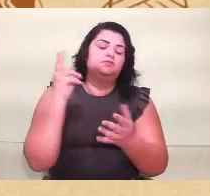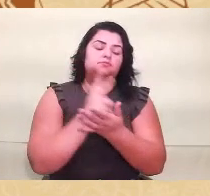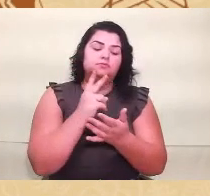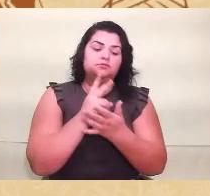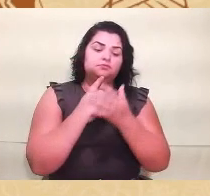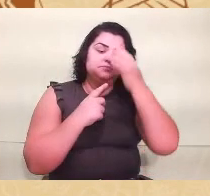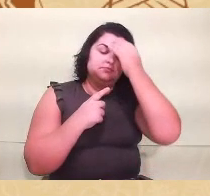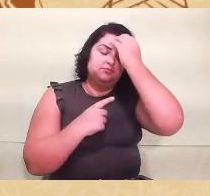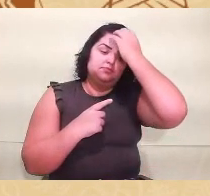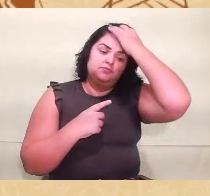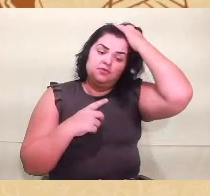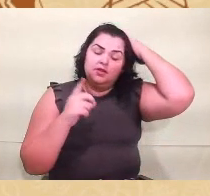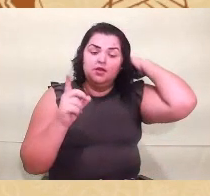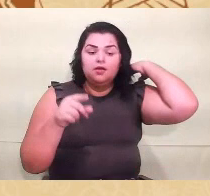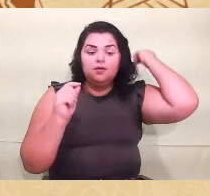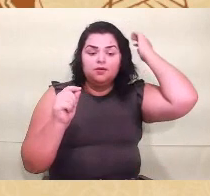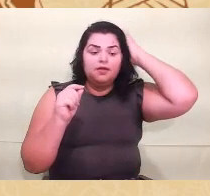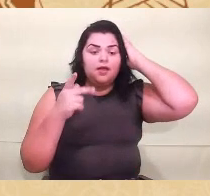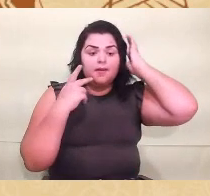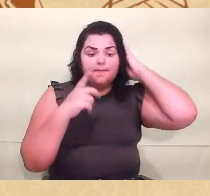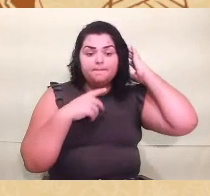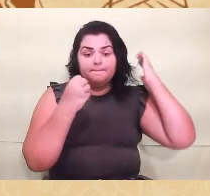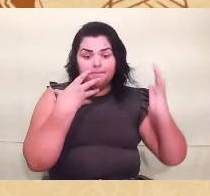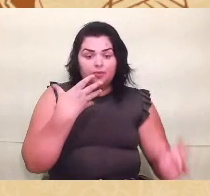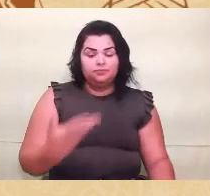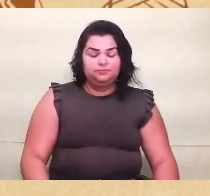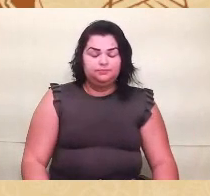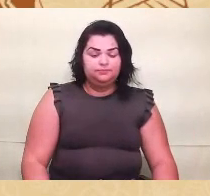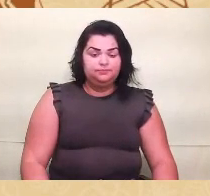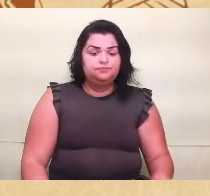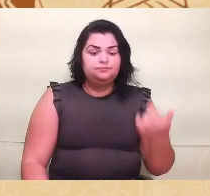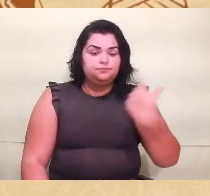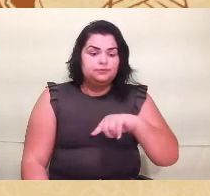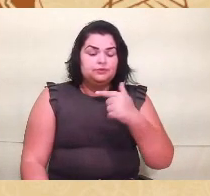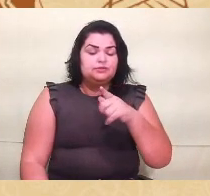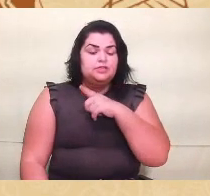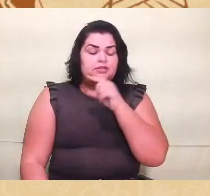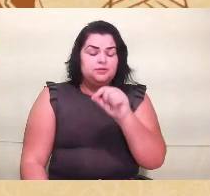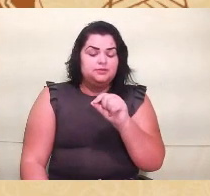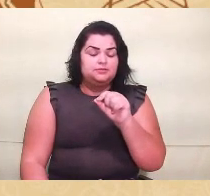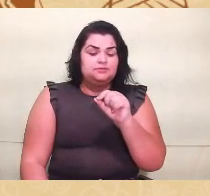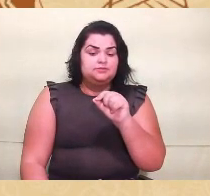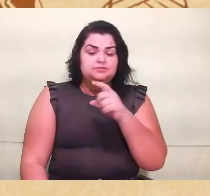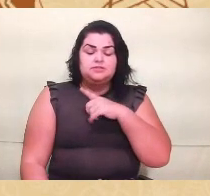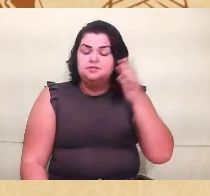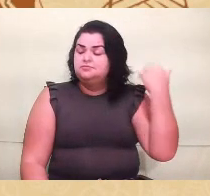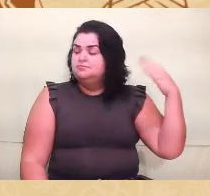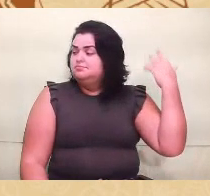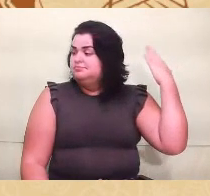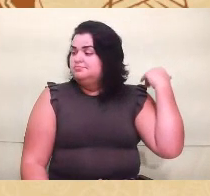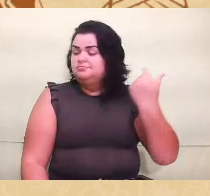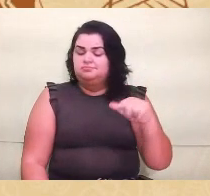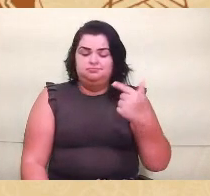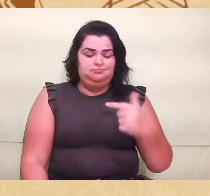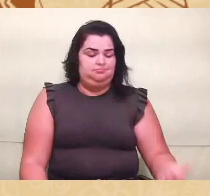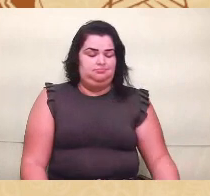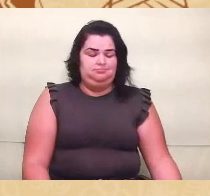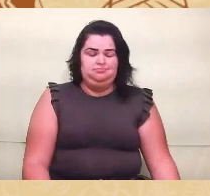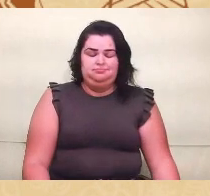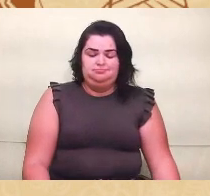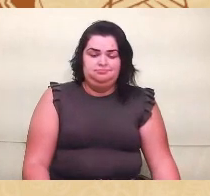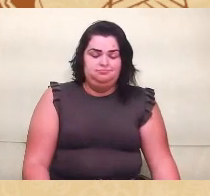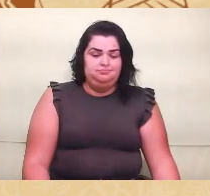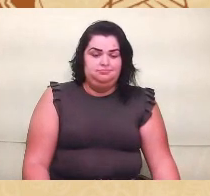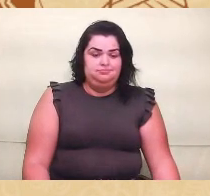nós, ela é sagrada. Não se vende uma montanha, não se vende um ancestral. A montanha é uma ancestral,